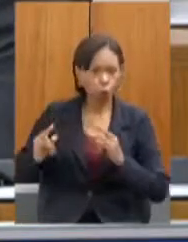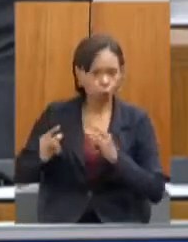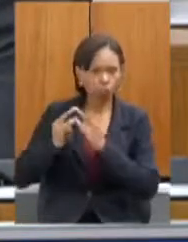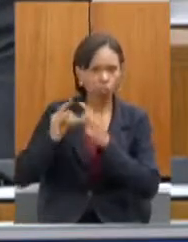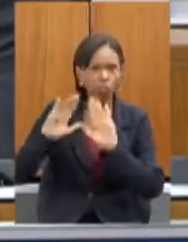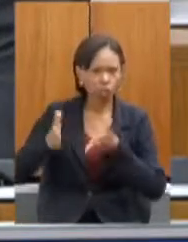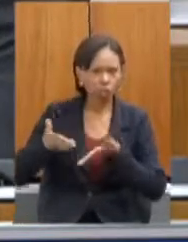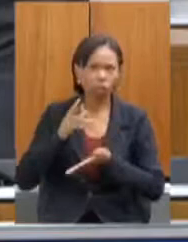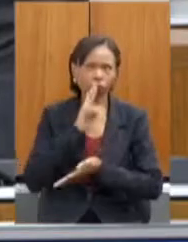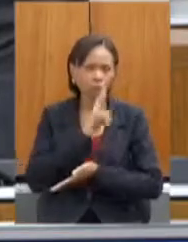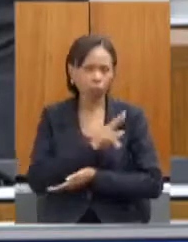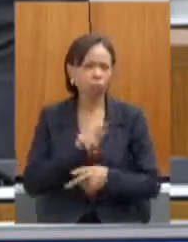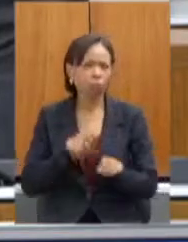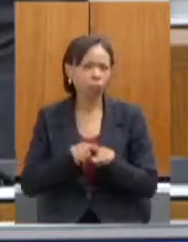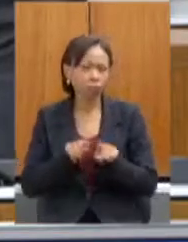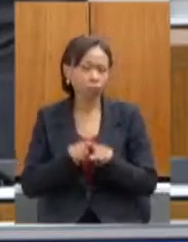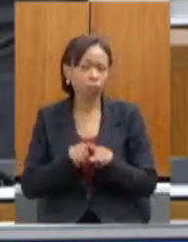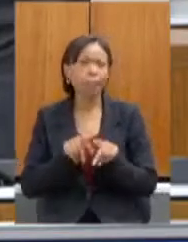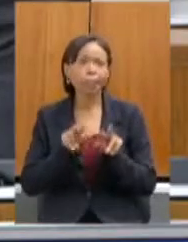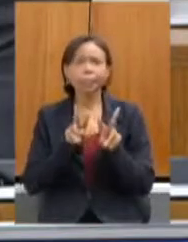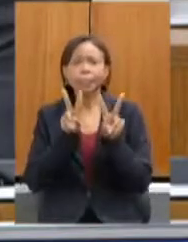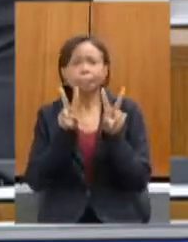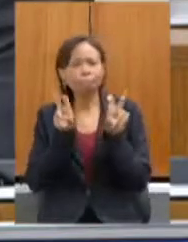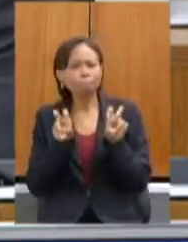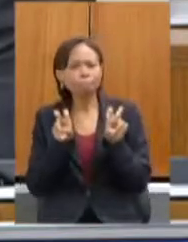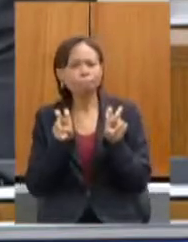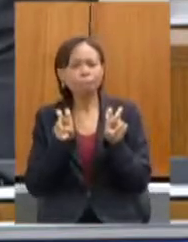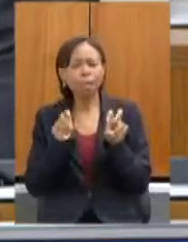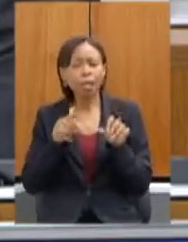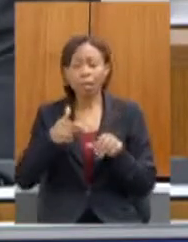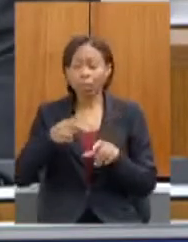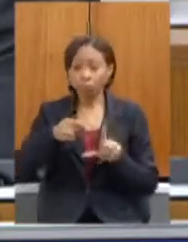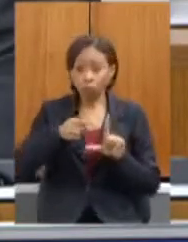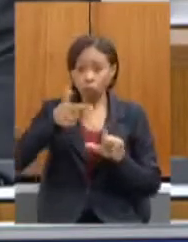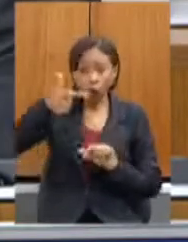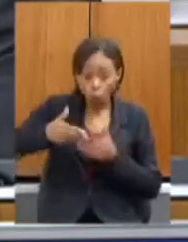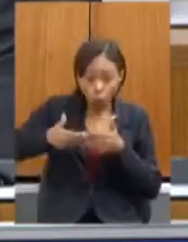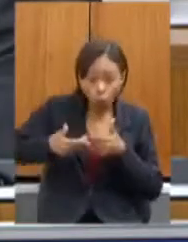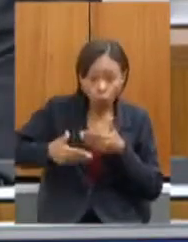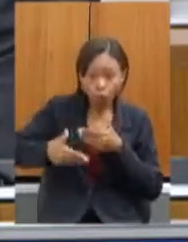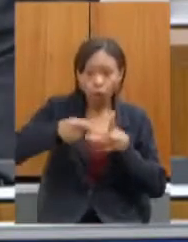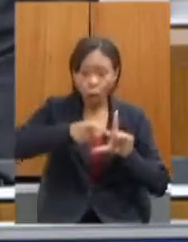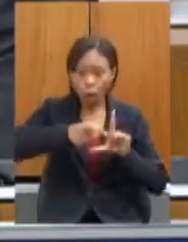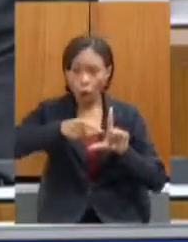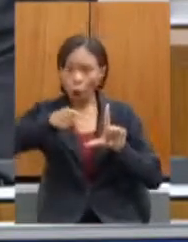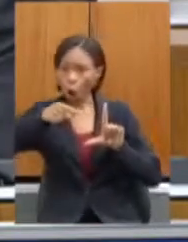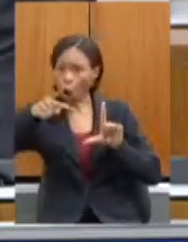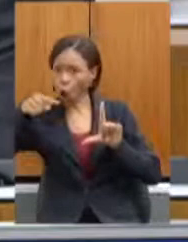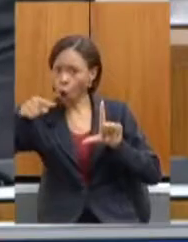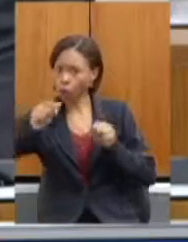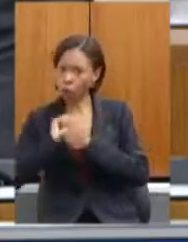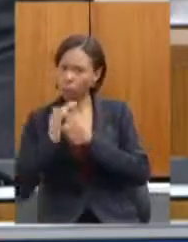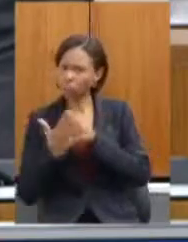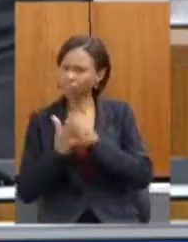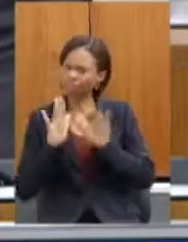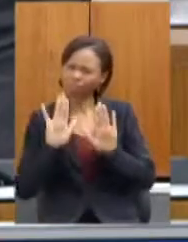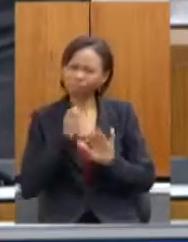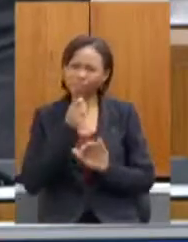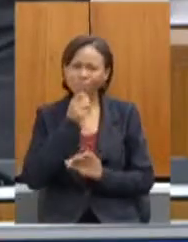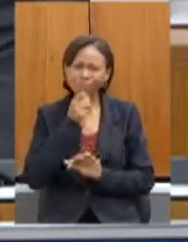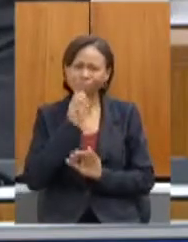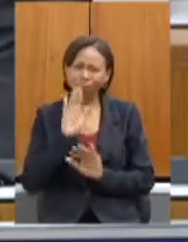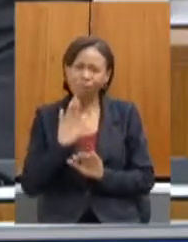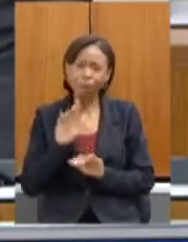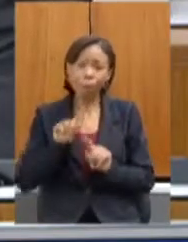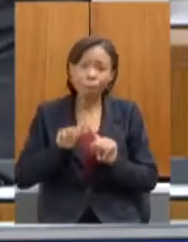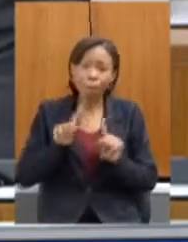respondido né em relação a segunda onda eu acho que tá muito precoce e nós falamos que se aumento